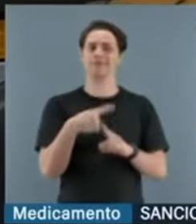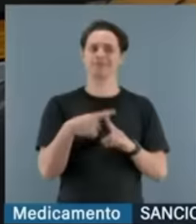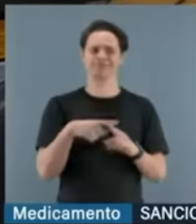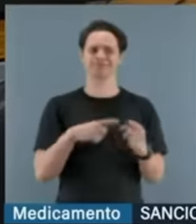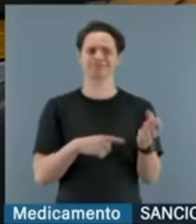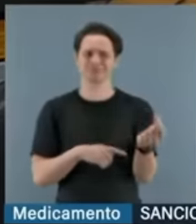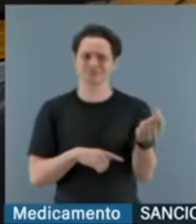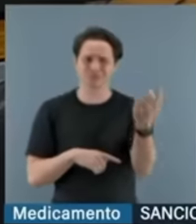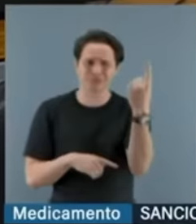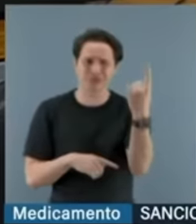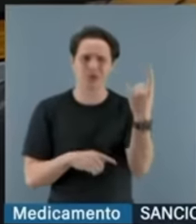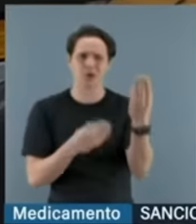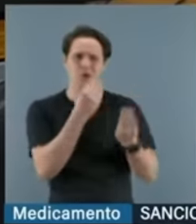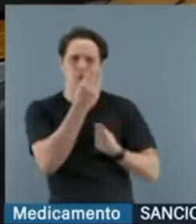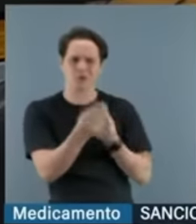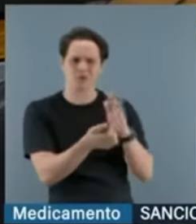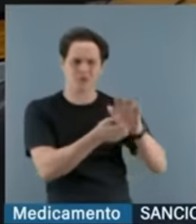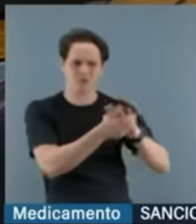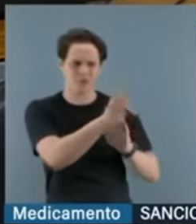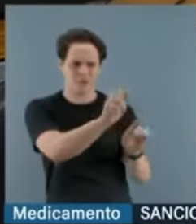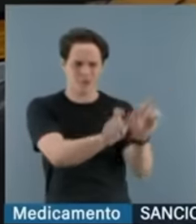estranho tantas pessoas envolvidas